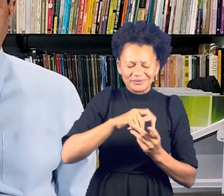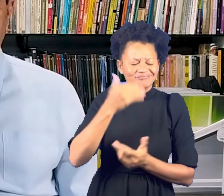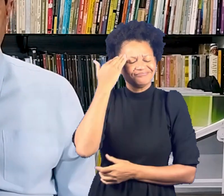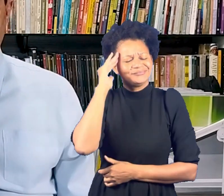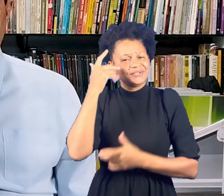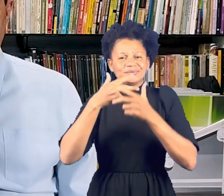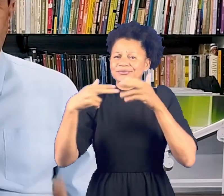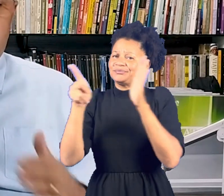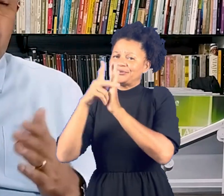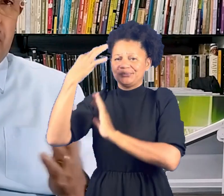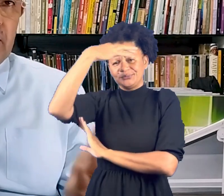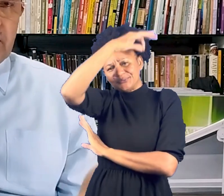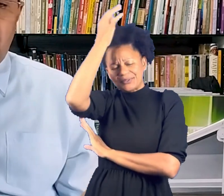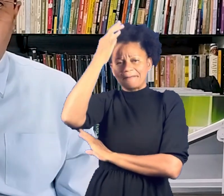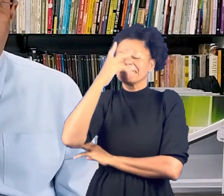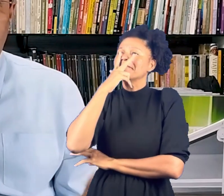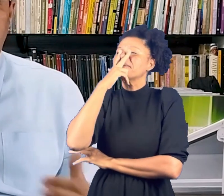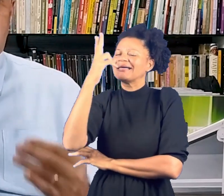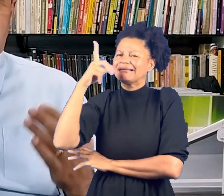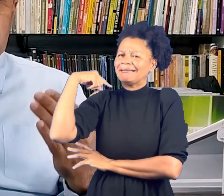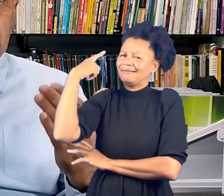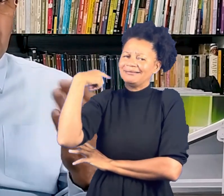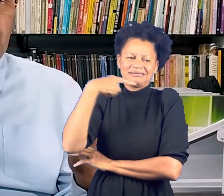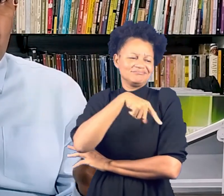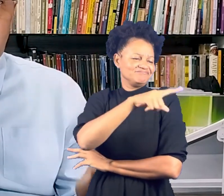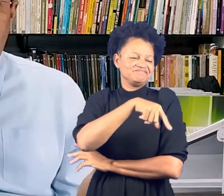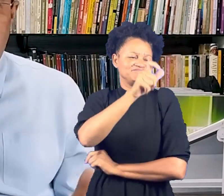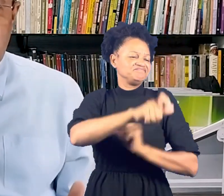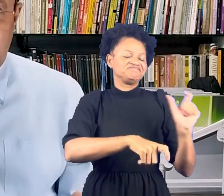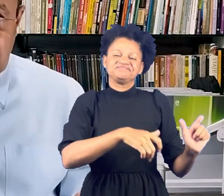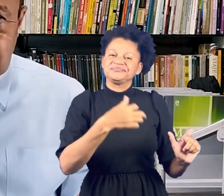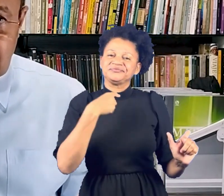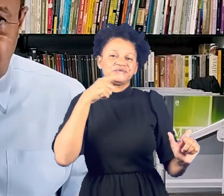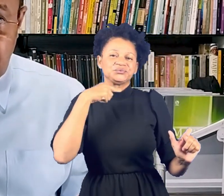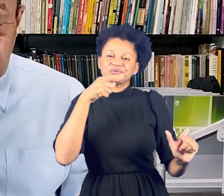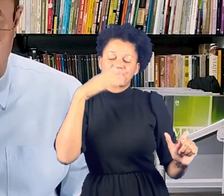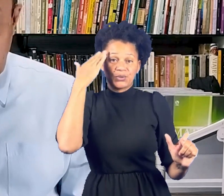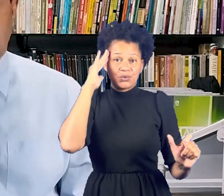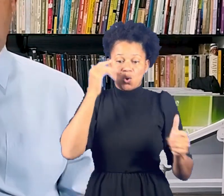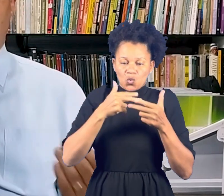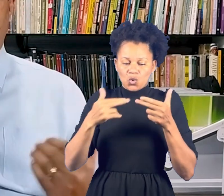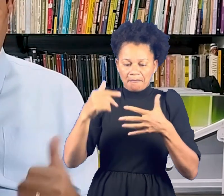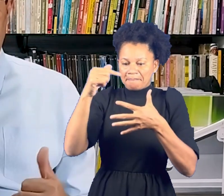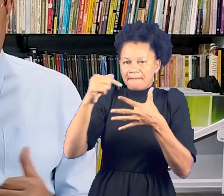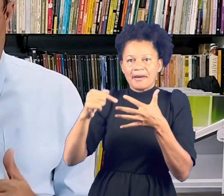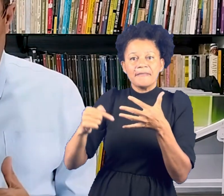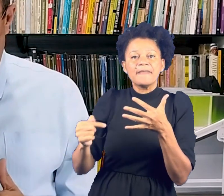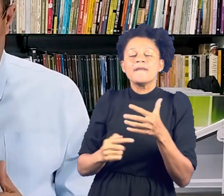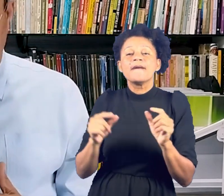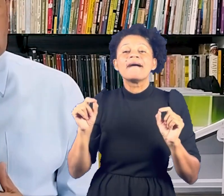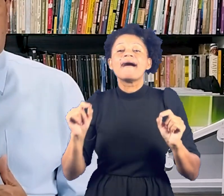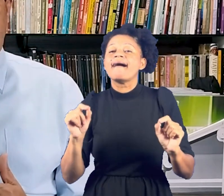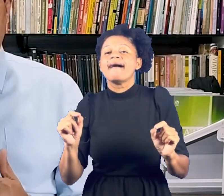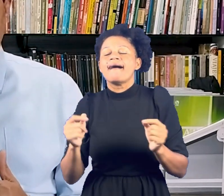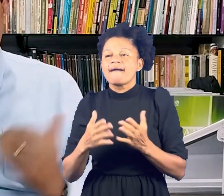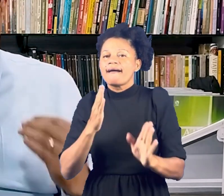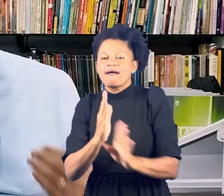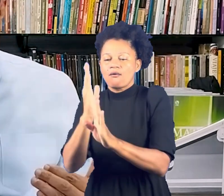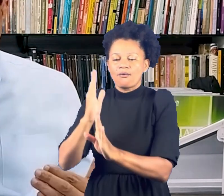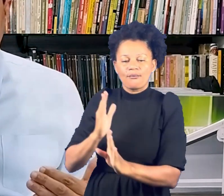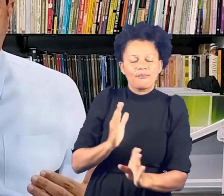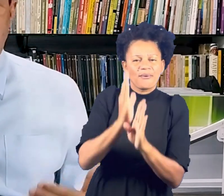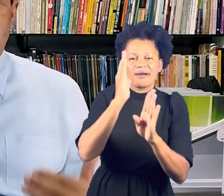de Deus, porque lhe parecem loucura e ele não pode entendê-las. E essas coisas, elas